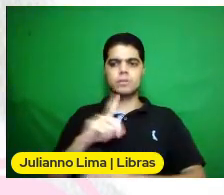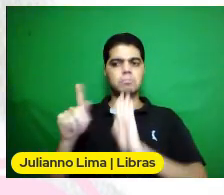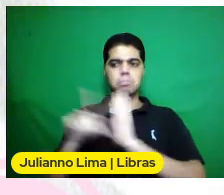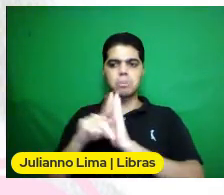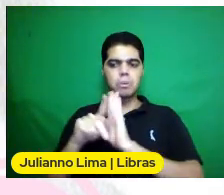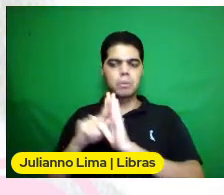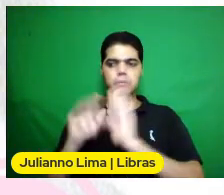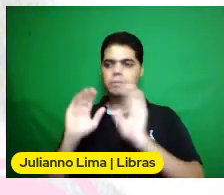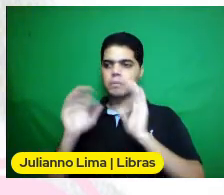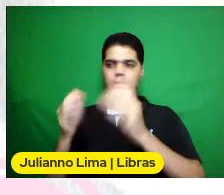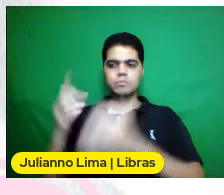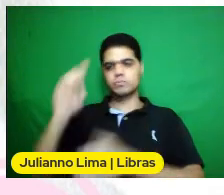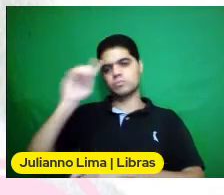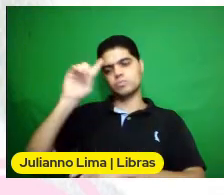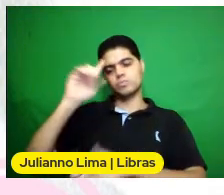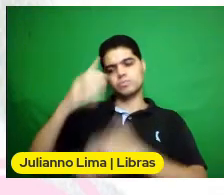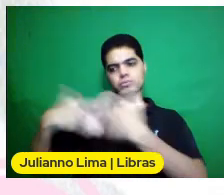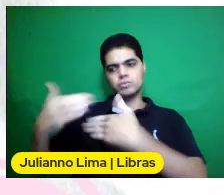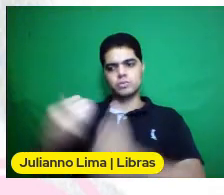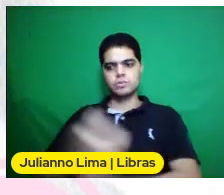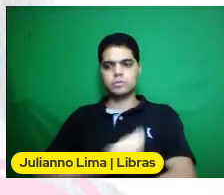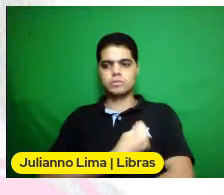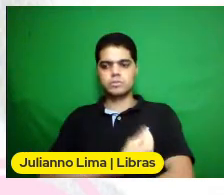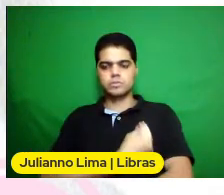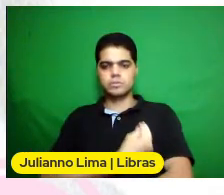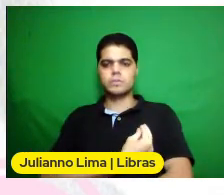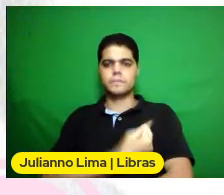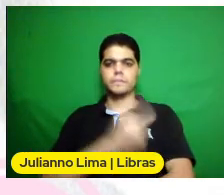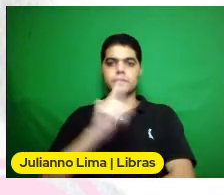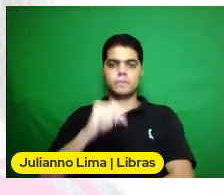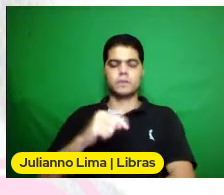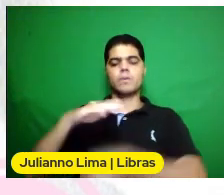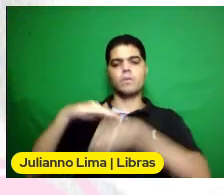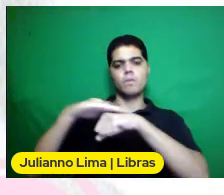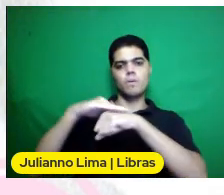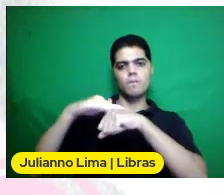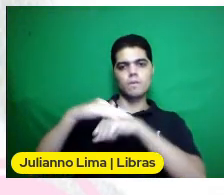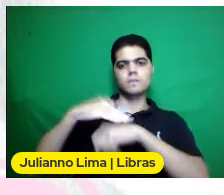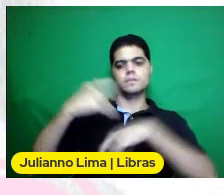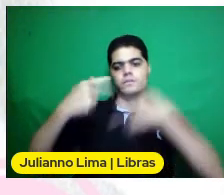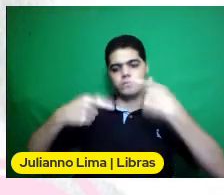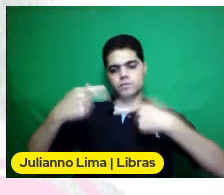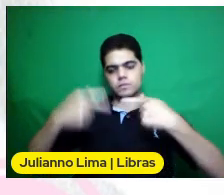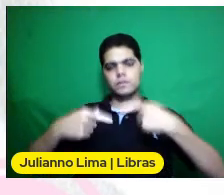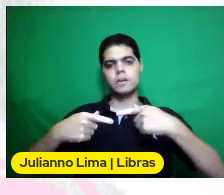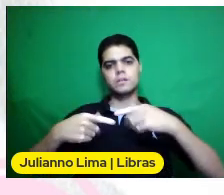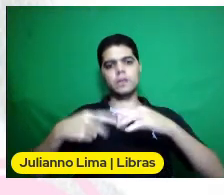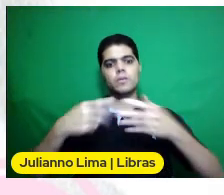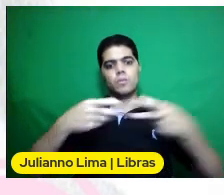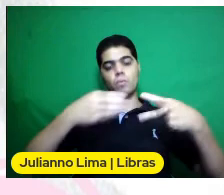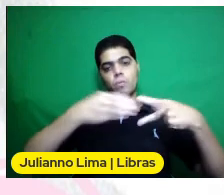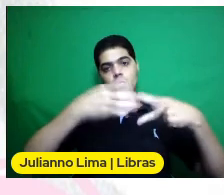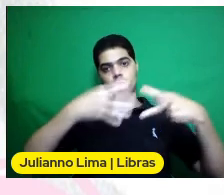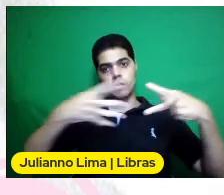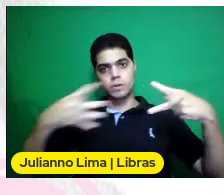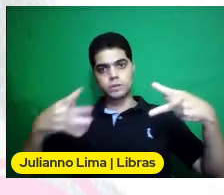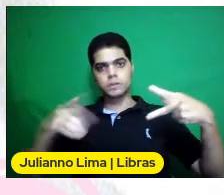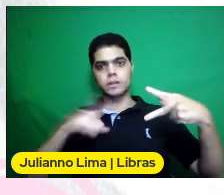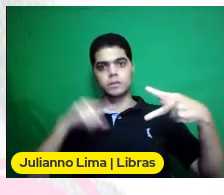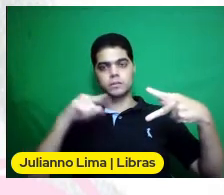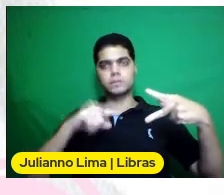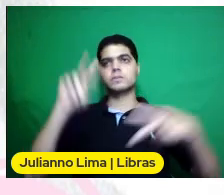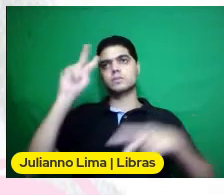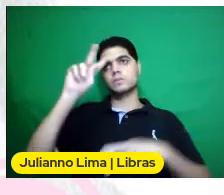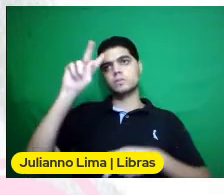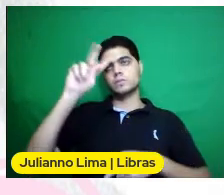no seu cotidiano. Então, o diálogo, a proposição, o próprio portal do Bicentenário, né, não como um portal de história, mas como